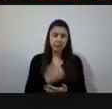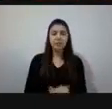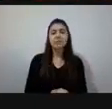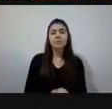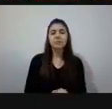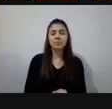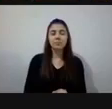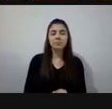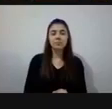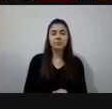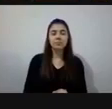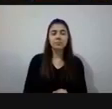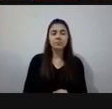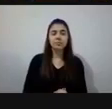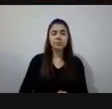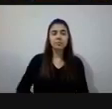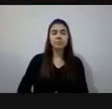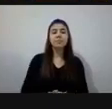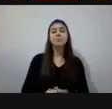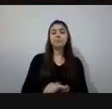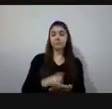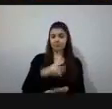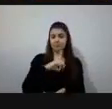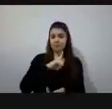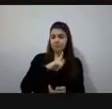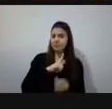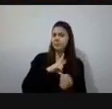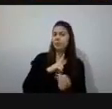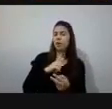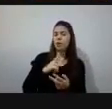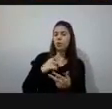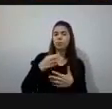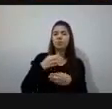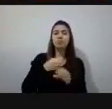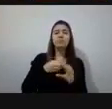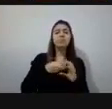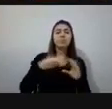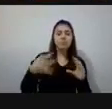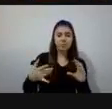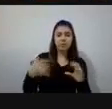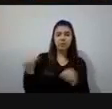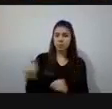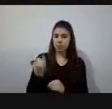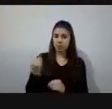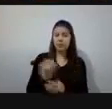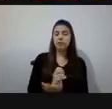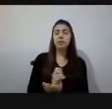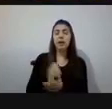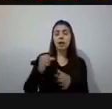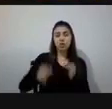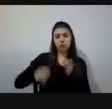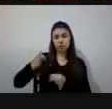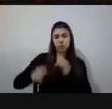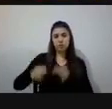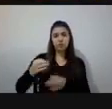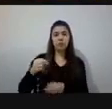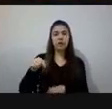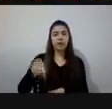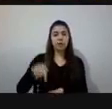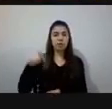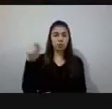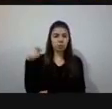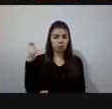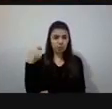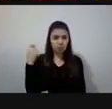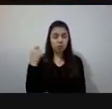Carlos. Tem aspectos bem importantes, hein? A Justiça do Rio Grande do Sul, ela é pioneira na criação do depoimento especial, que é